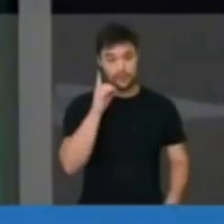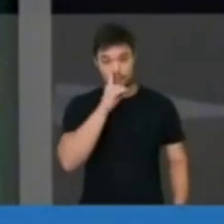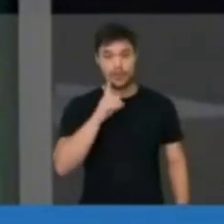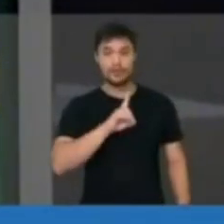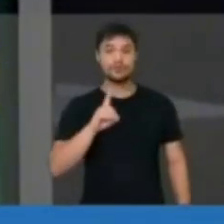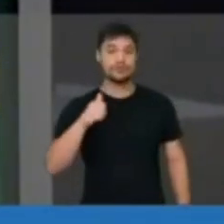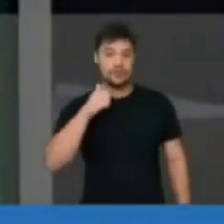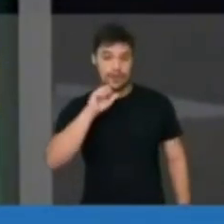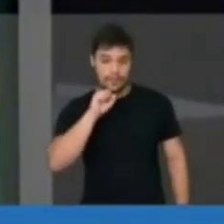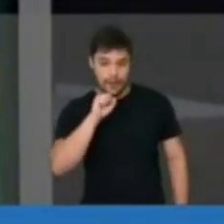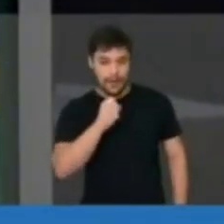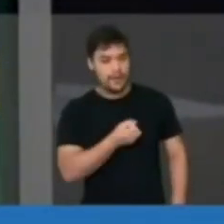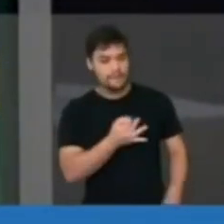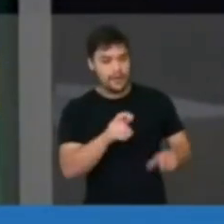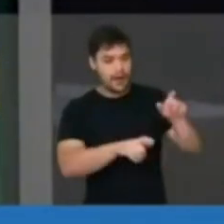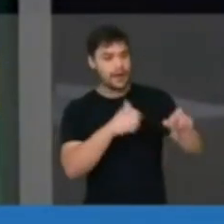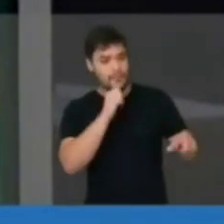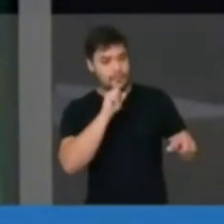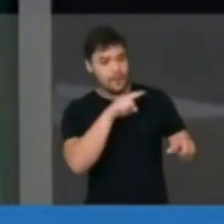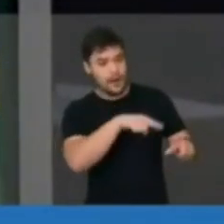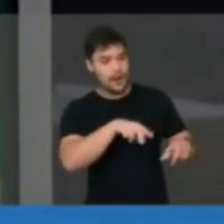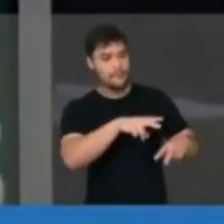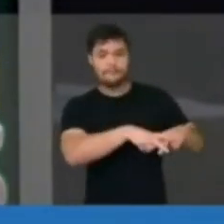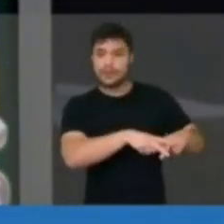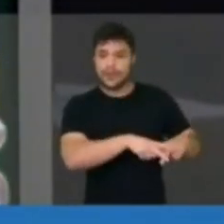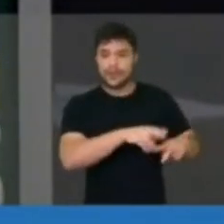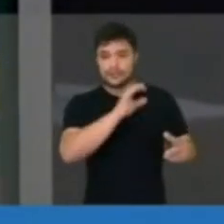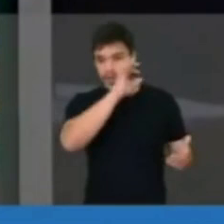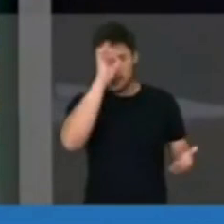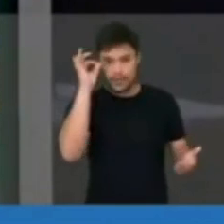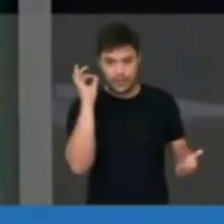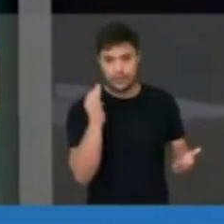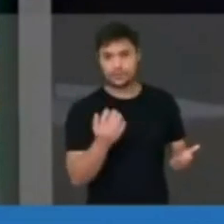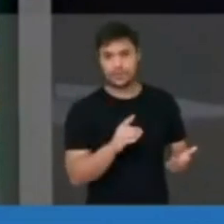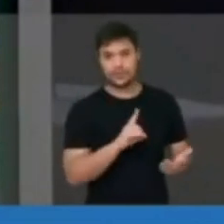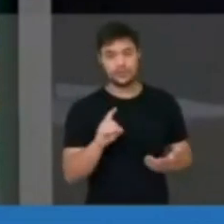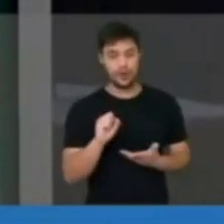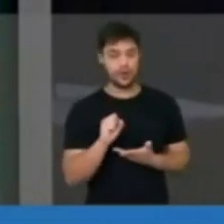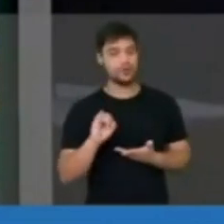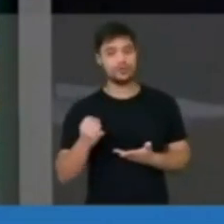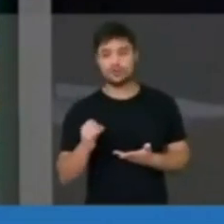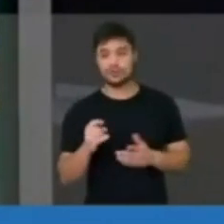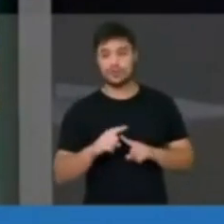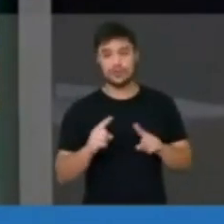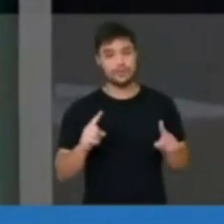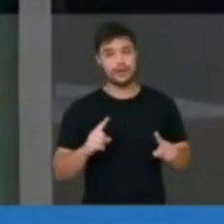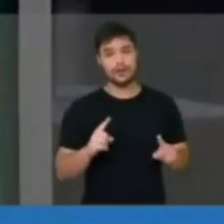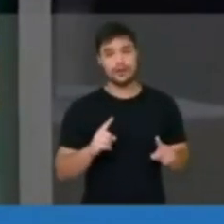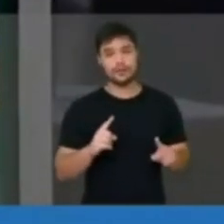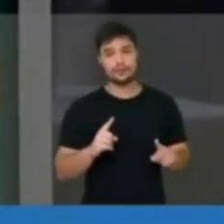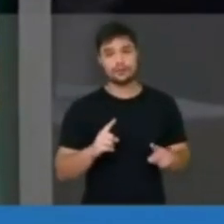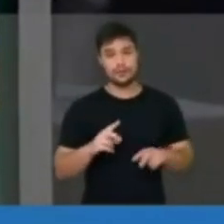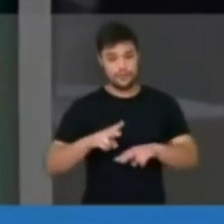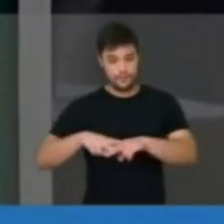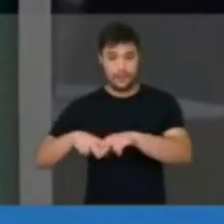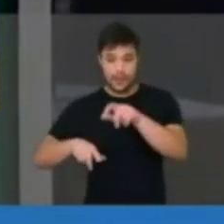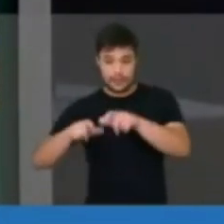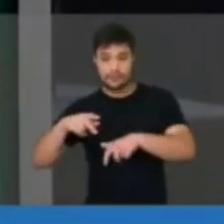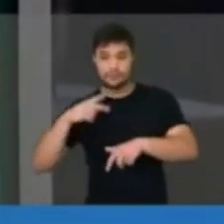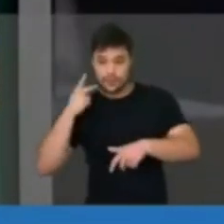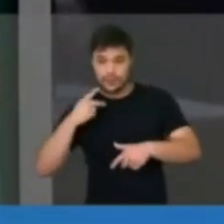e muitas mães presas, inocentes, presas no dia 8 de janeiro, sem que falemos dos presos políticos do